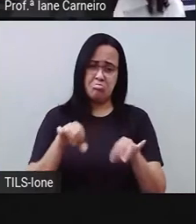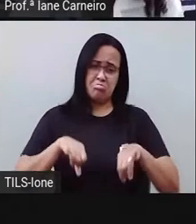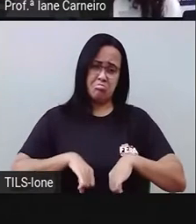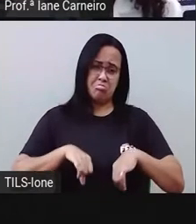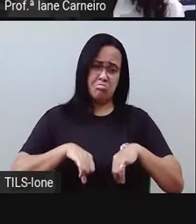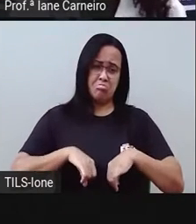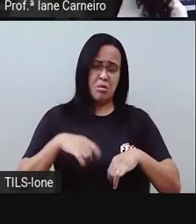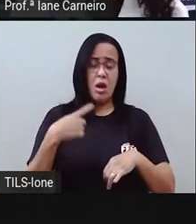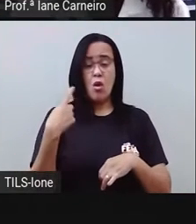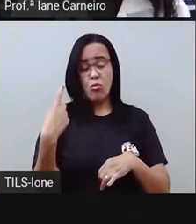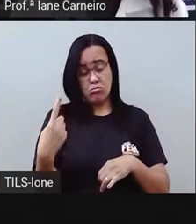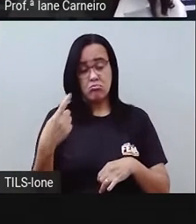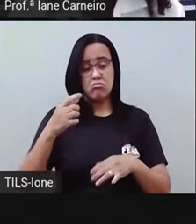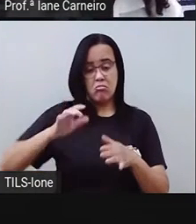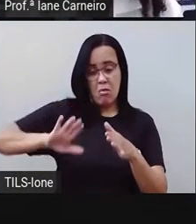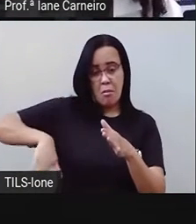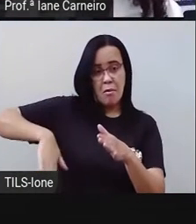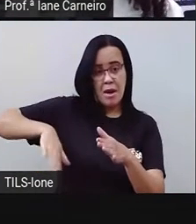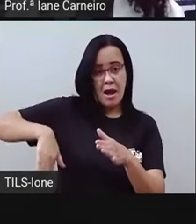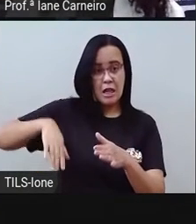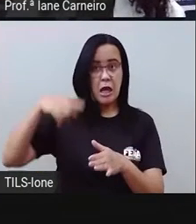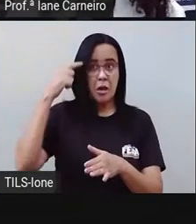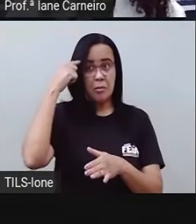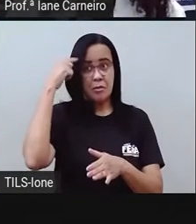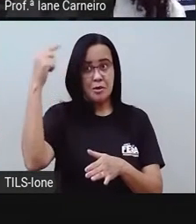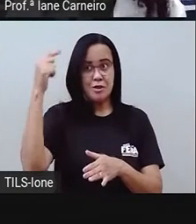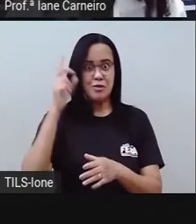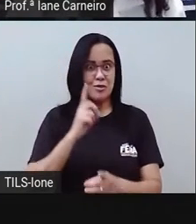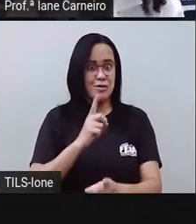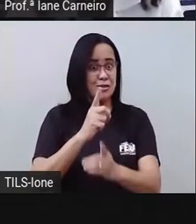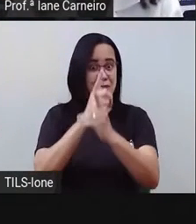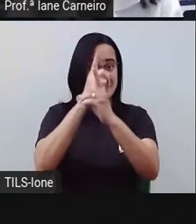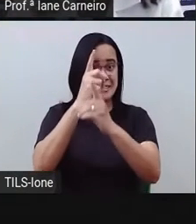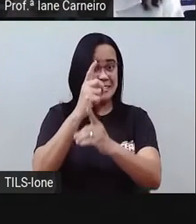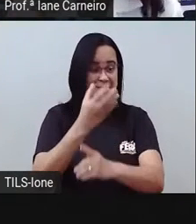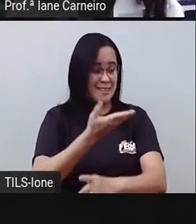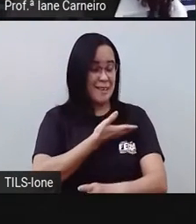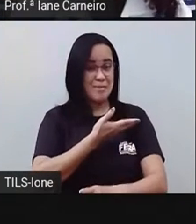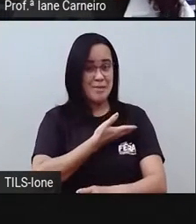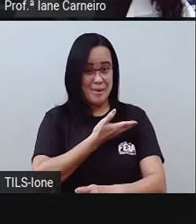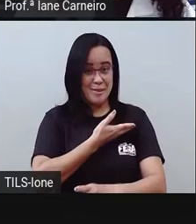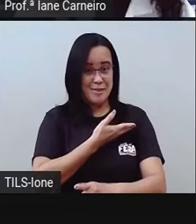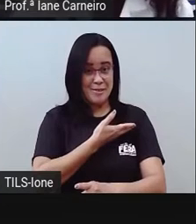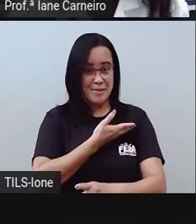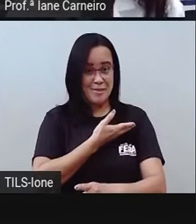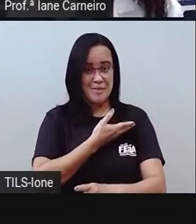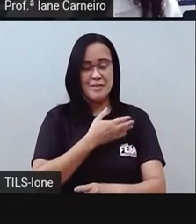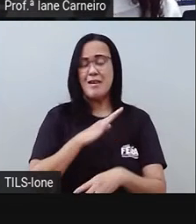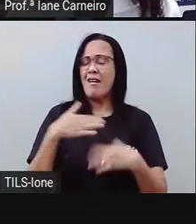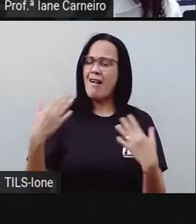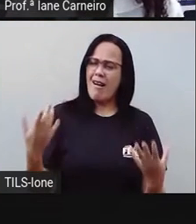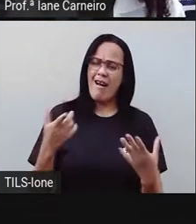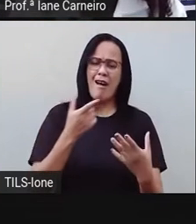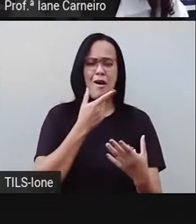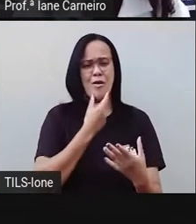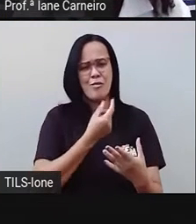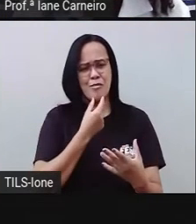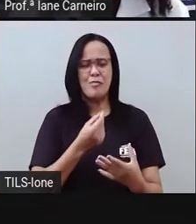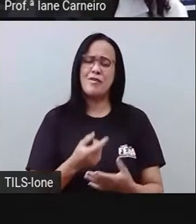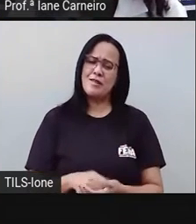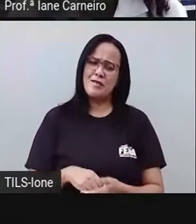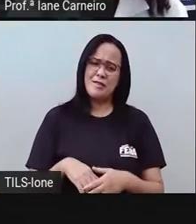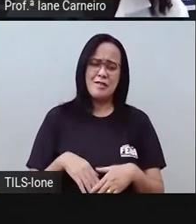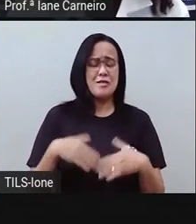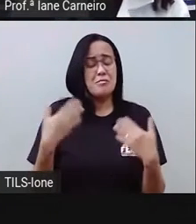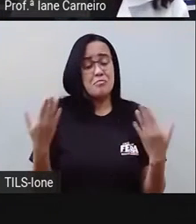ficou esperançoso de encontrar um amigo. Ah, um menino, quem sabe? E tentou